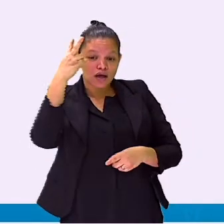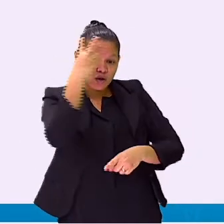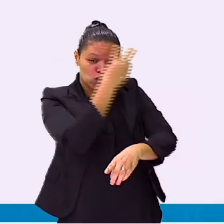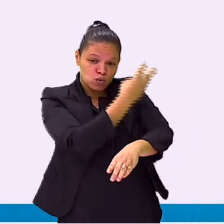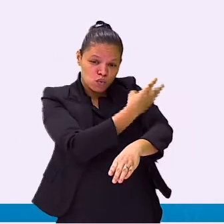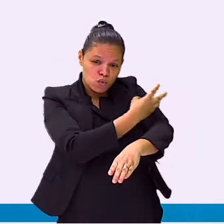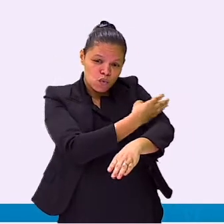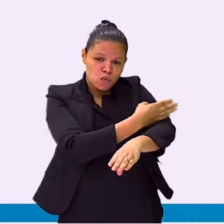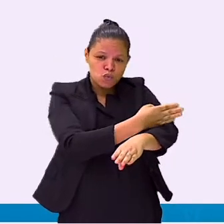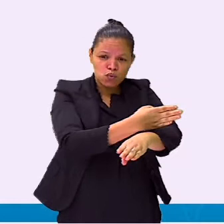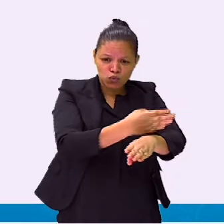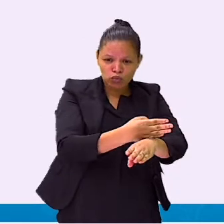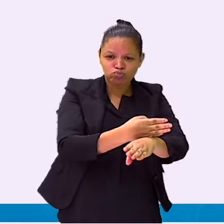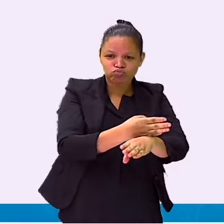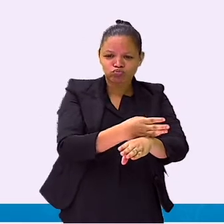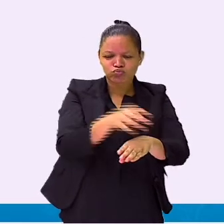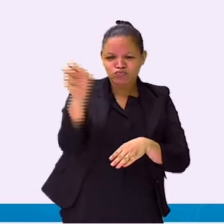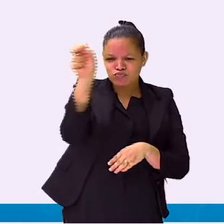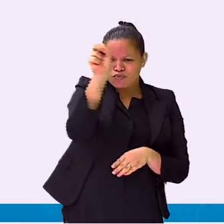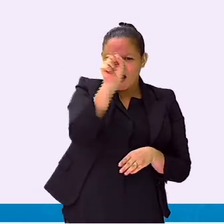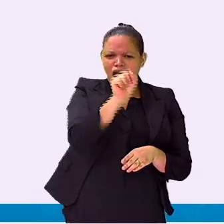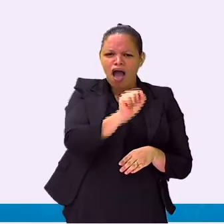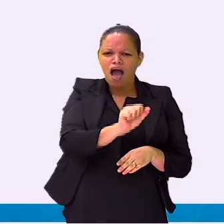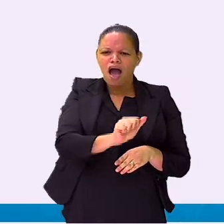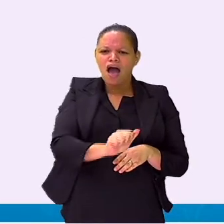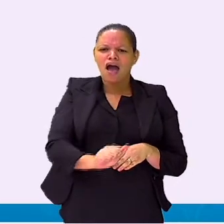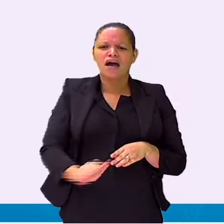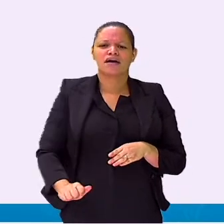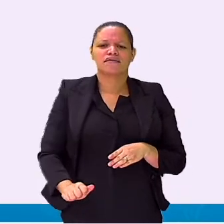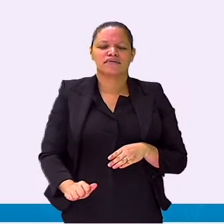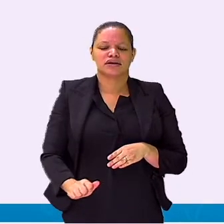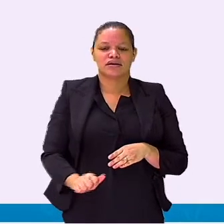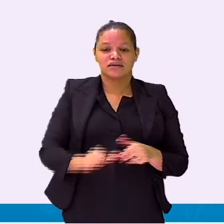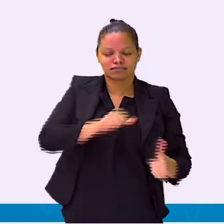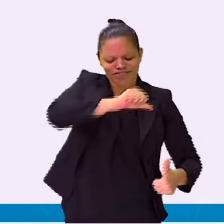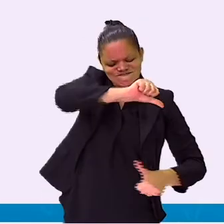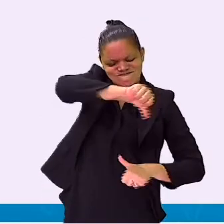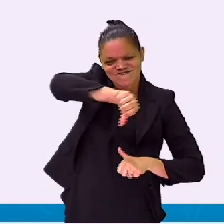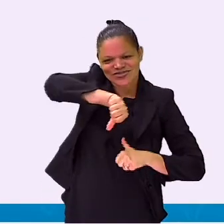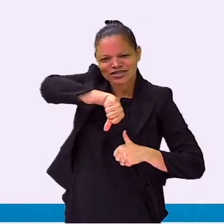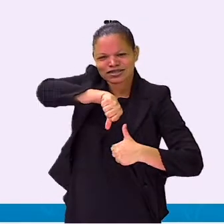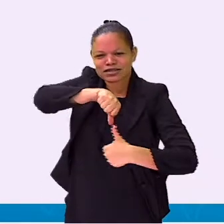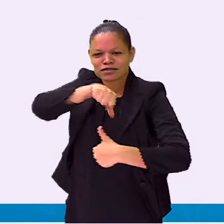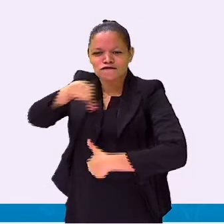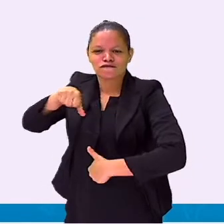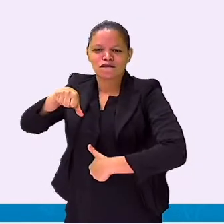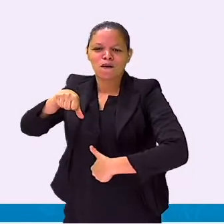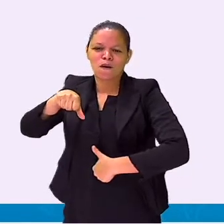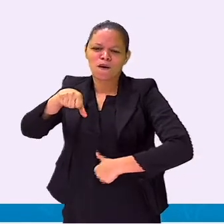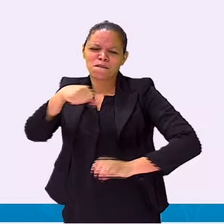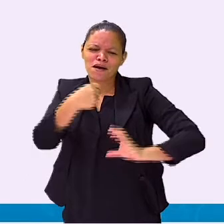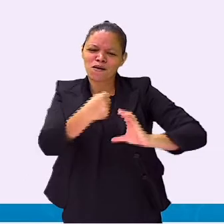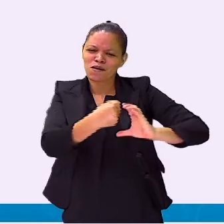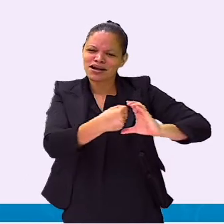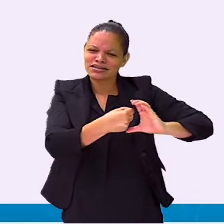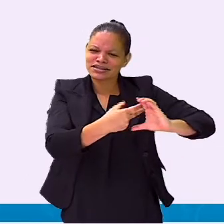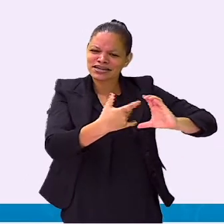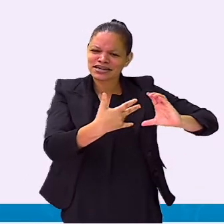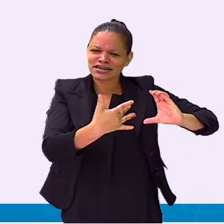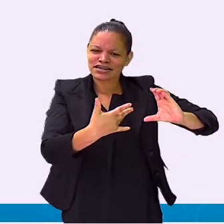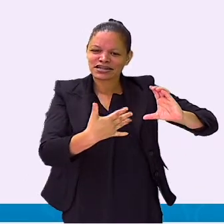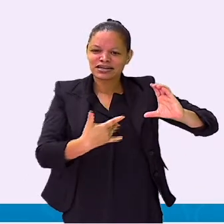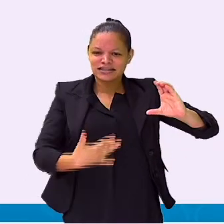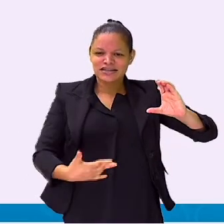mineira molda seu caráter ao longo do tempo, com as características de ser um povo solícito